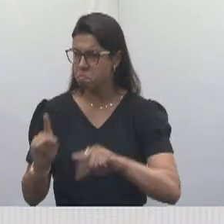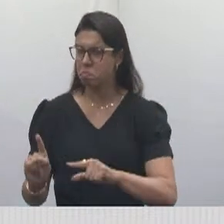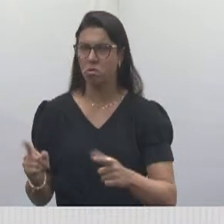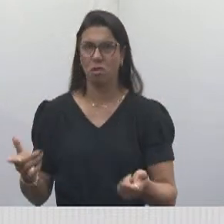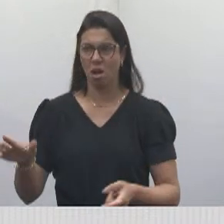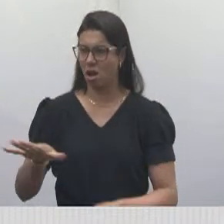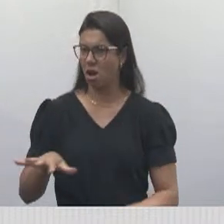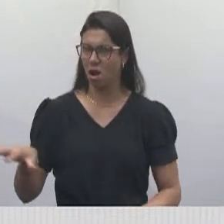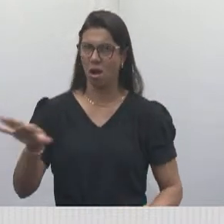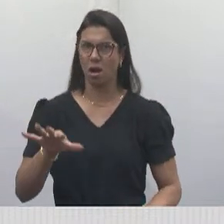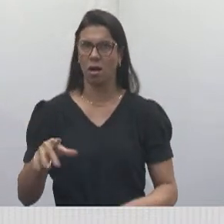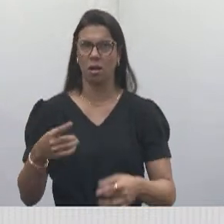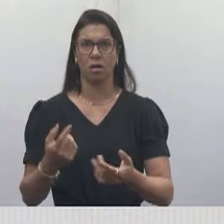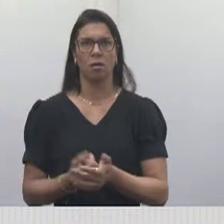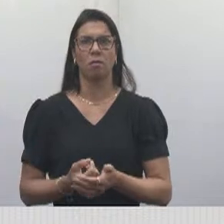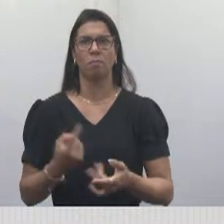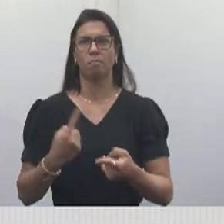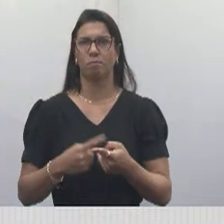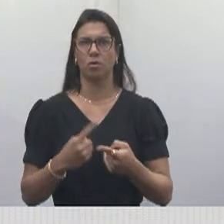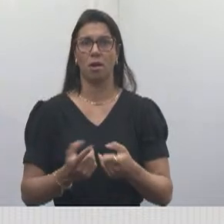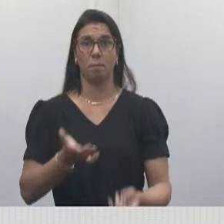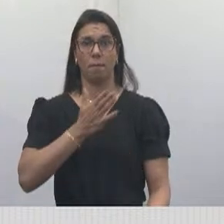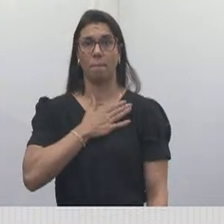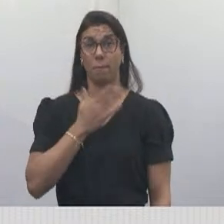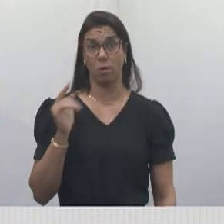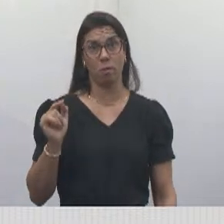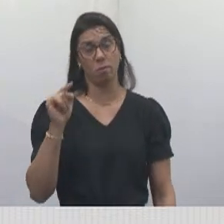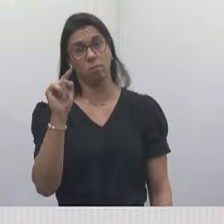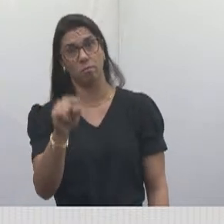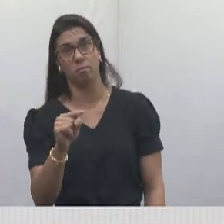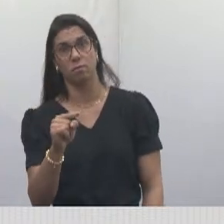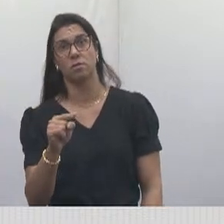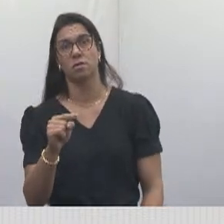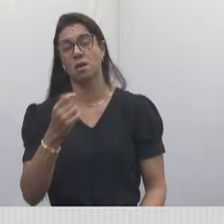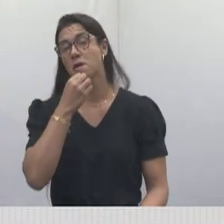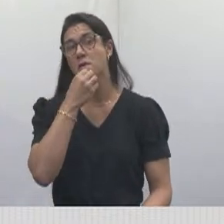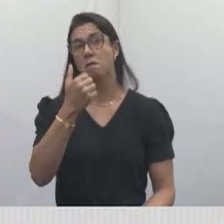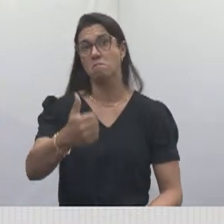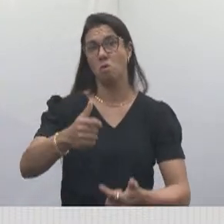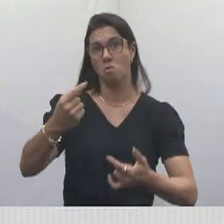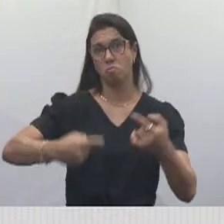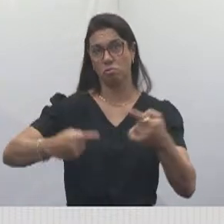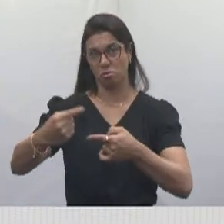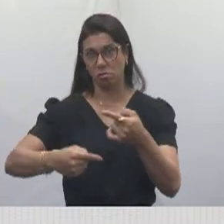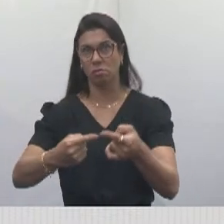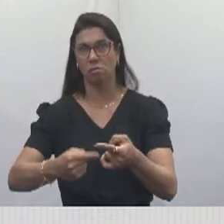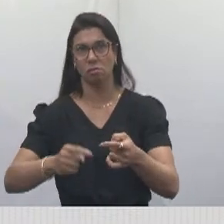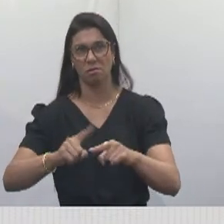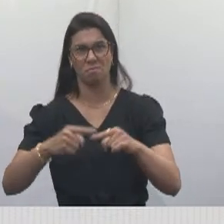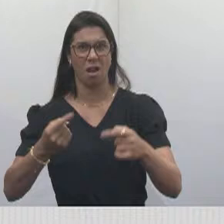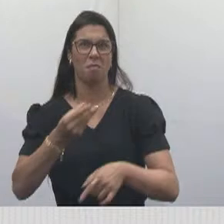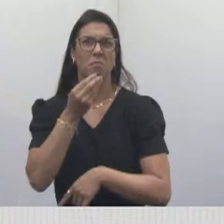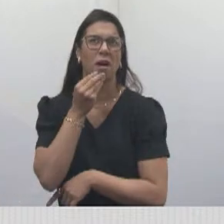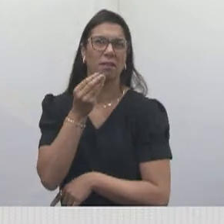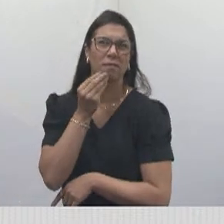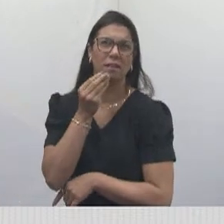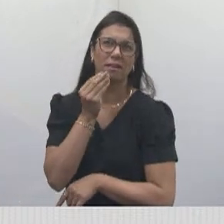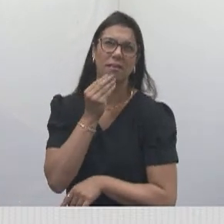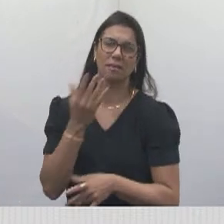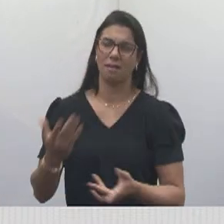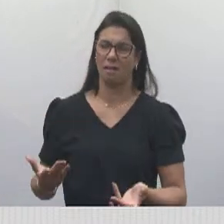categoria, simplesmente porque para mim ou para você faz bem politicamente. Simplesmente para tentar